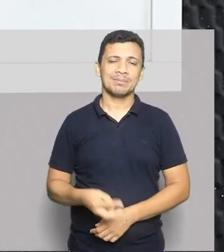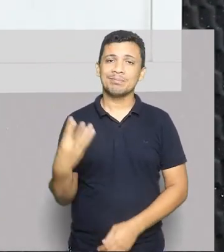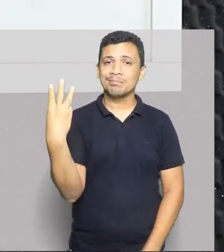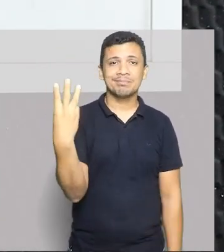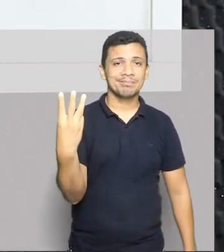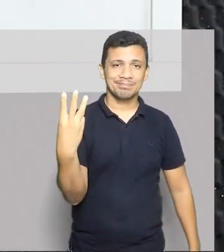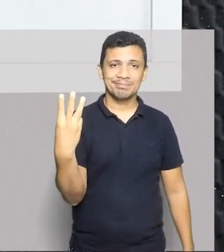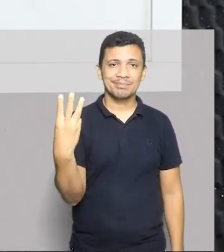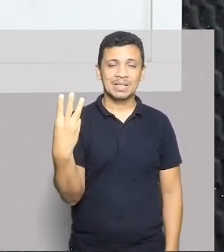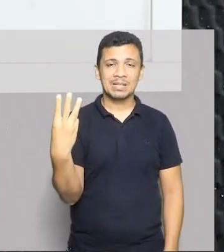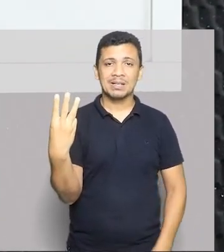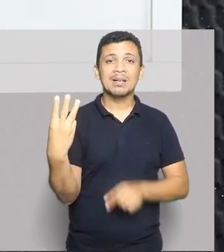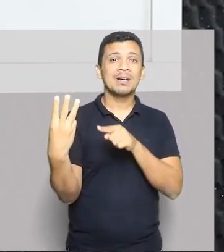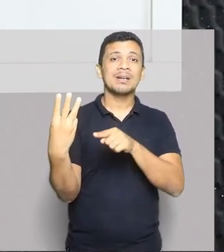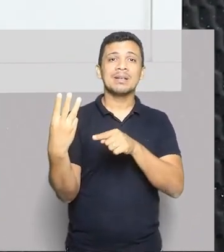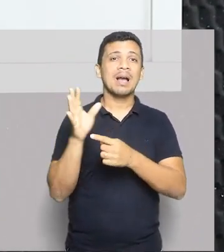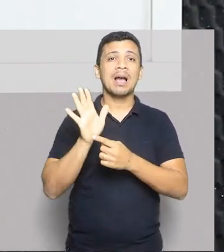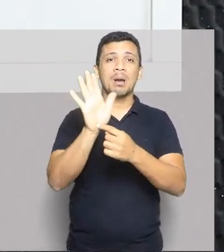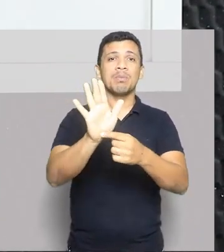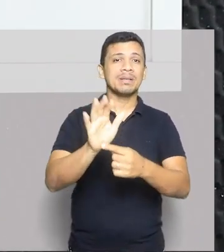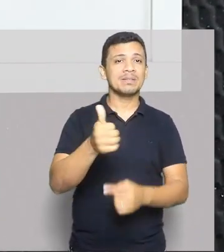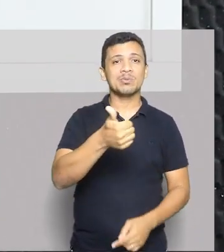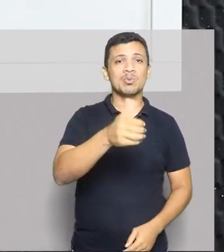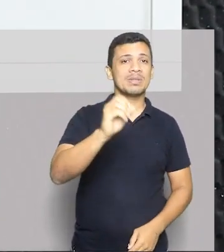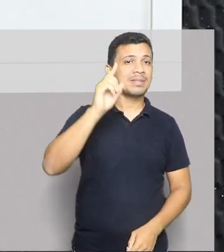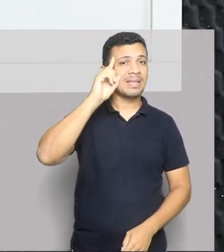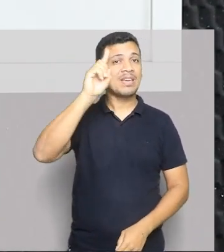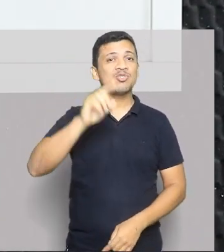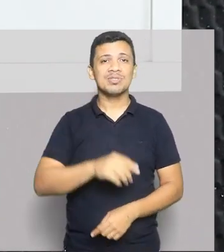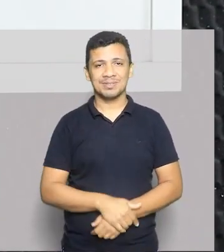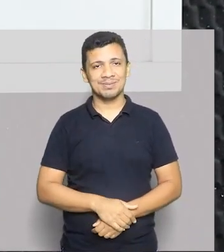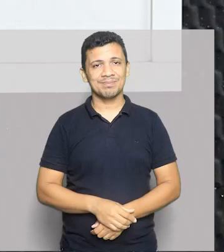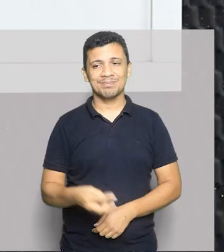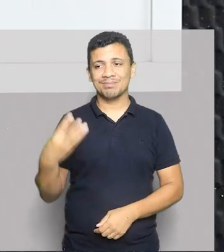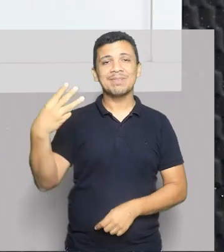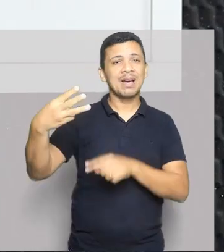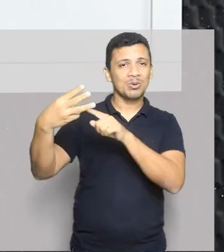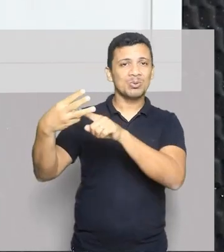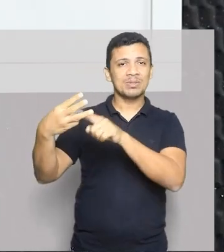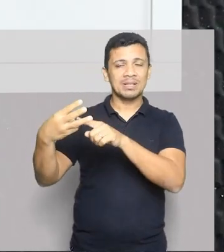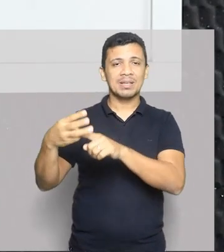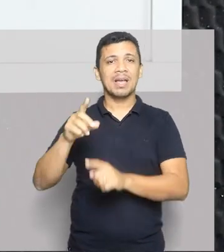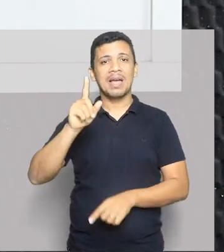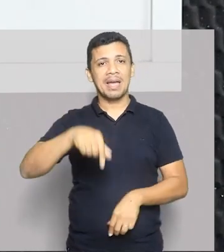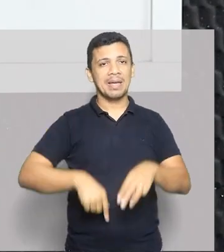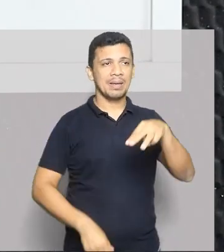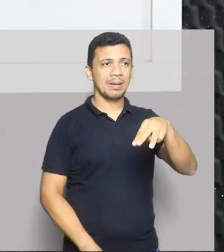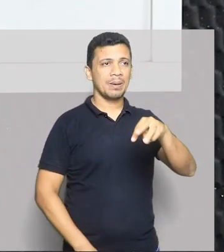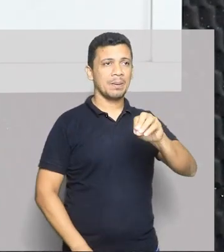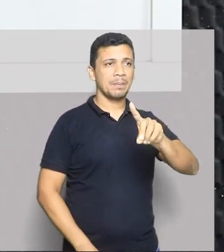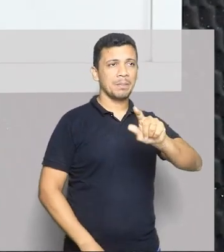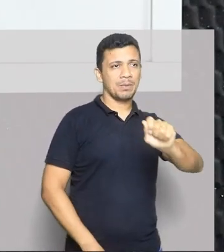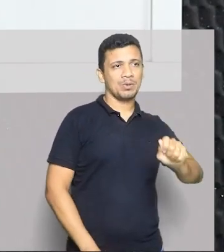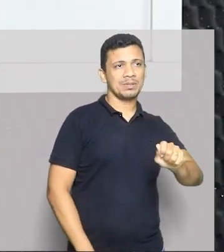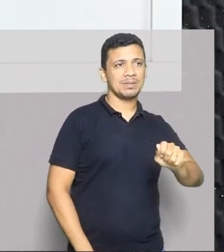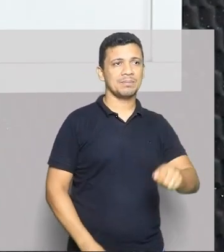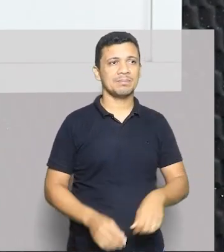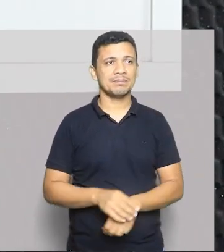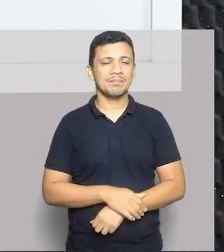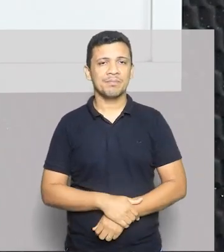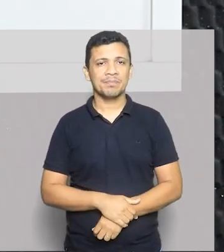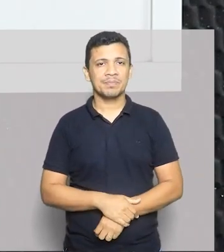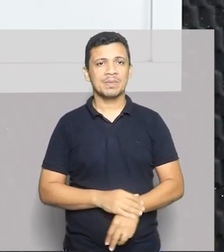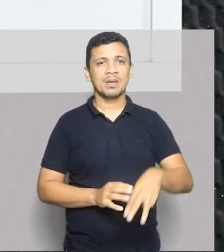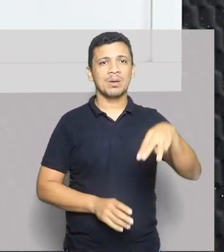Porque o 3 apareceu em 10 dias. Em 10 dias houve 3 interrupções. Certo? Então, essa é a nossa moda. Moda é o